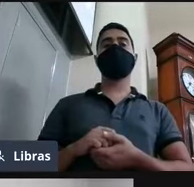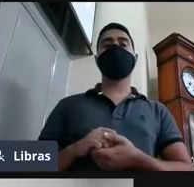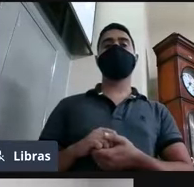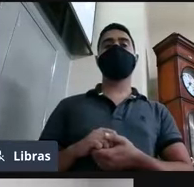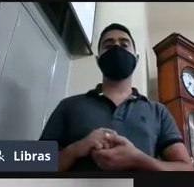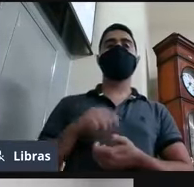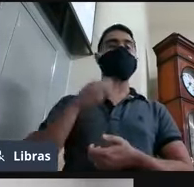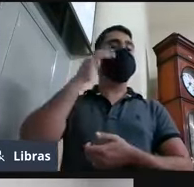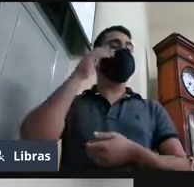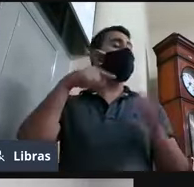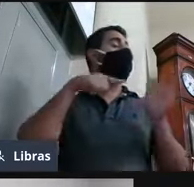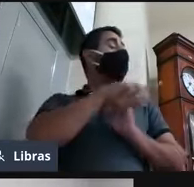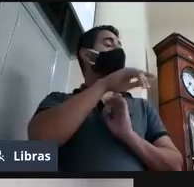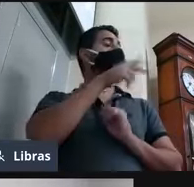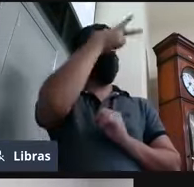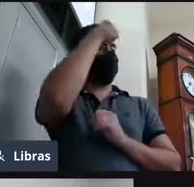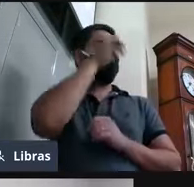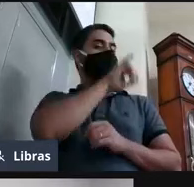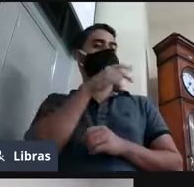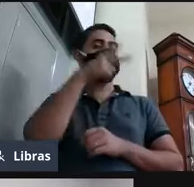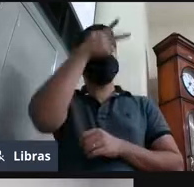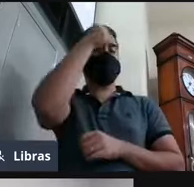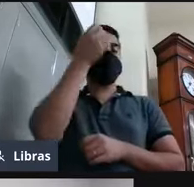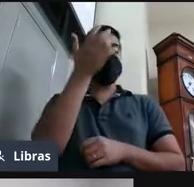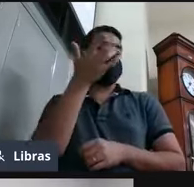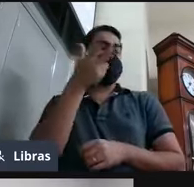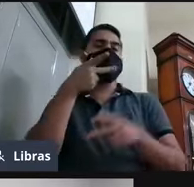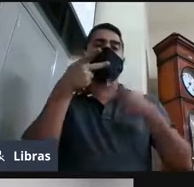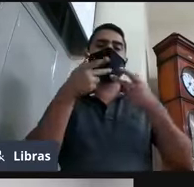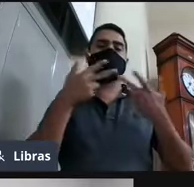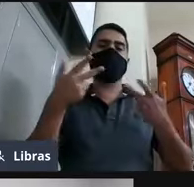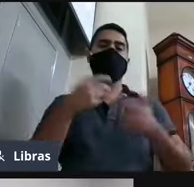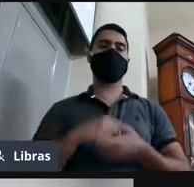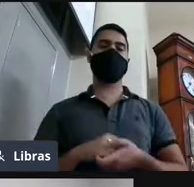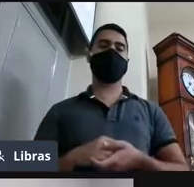e saber se o prefeito deseja se pronunciar.